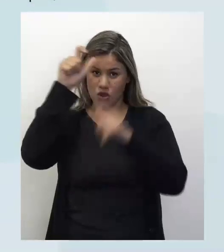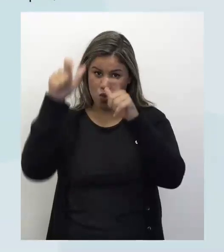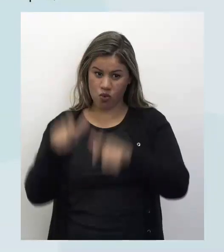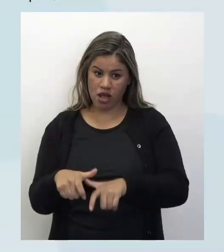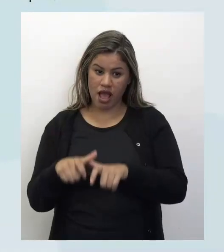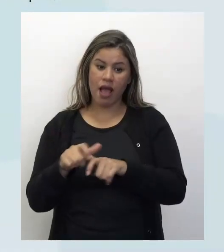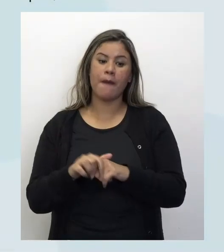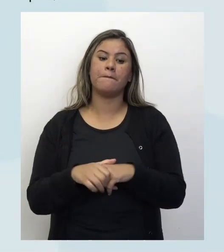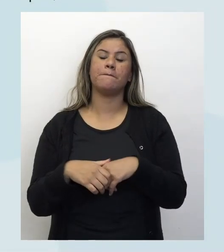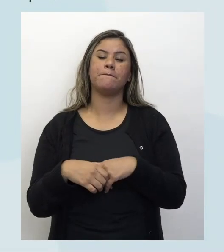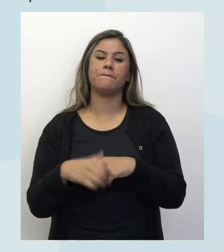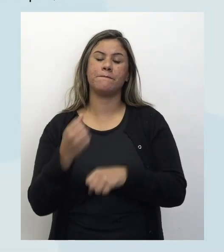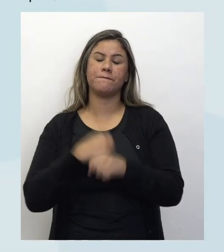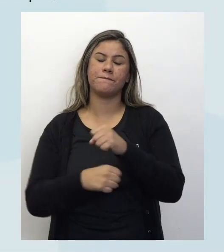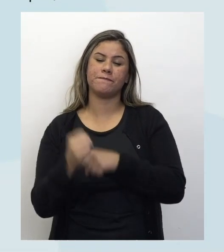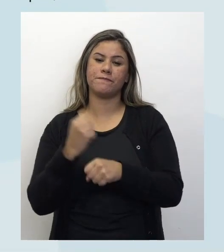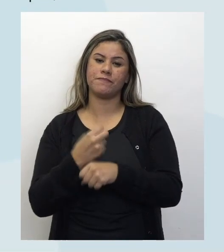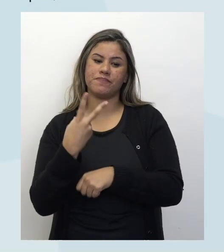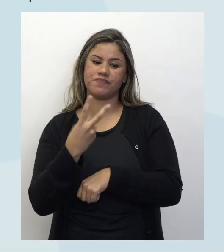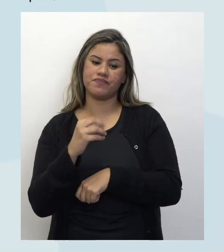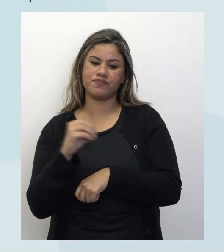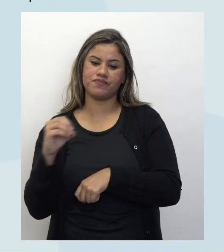aparecer na tela para vocês. O